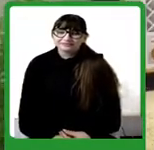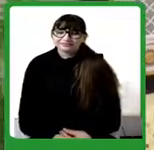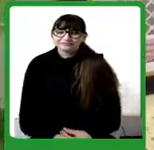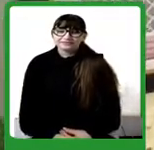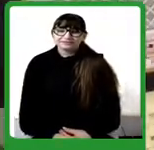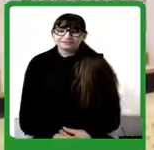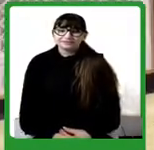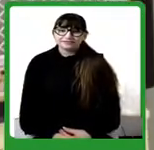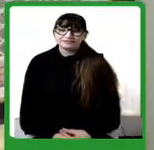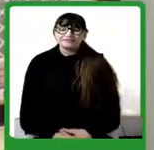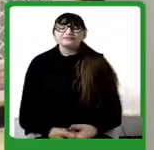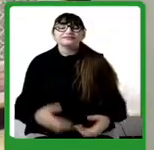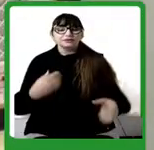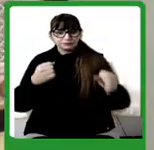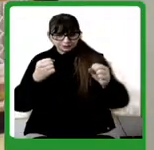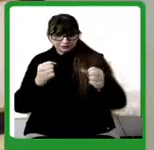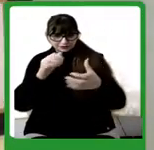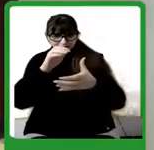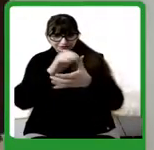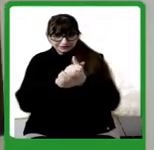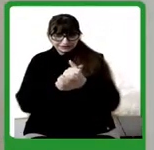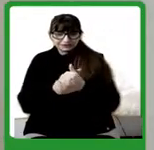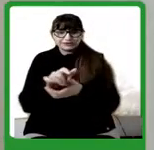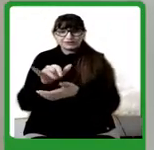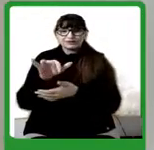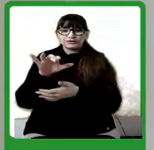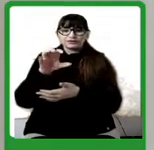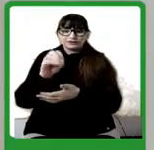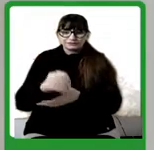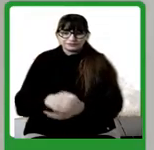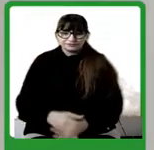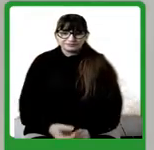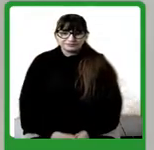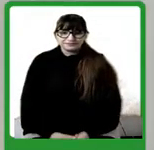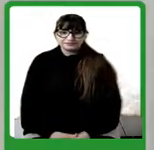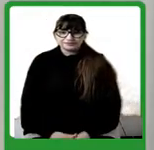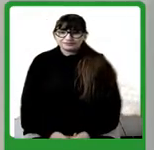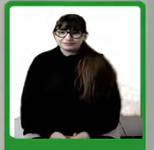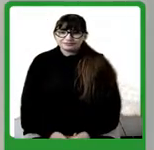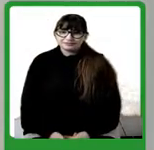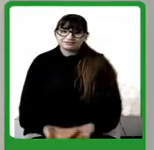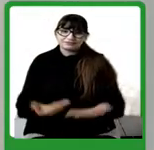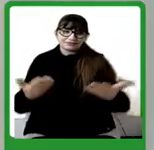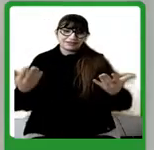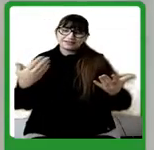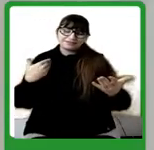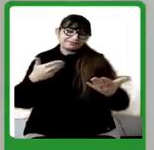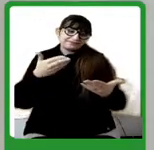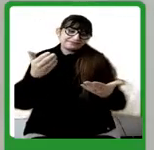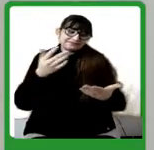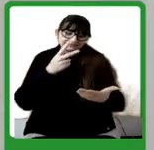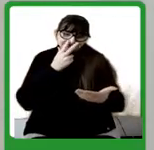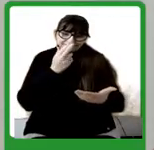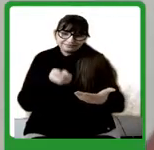do teu casamento com o Lúcio. Ah, vai daquele jeito, pimpianeta.